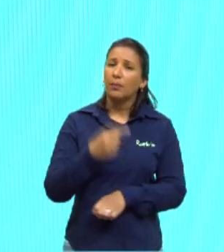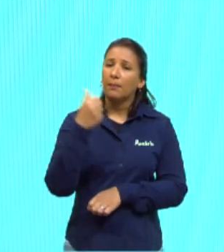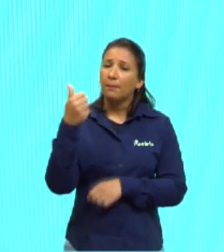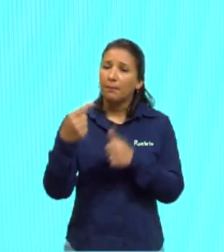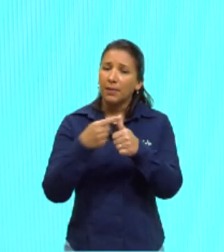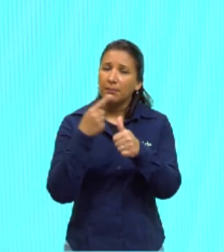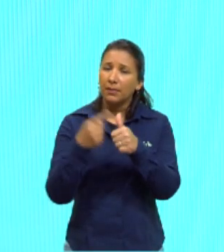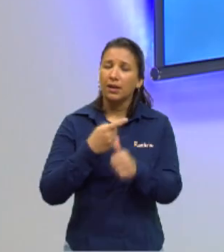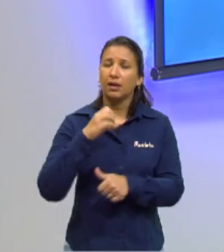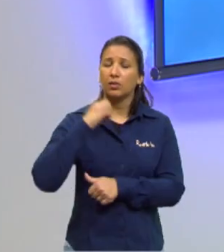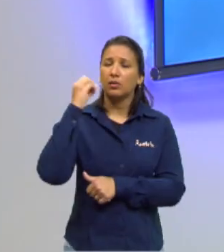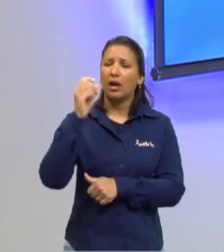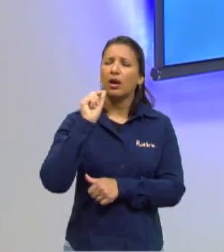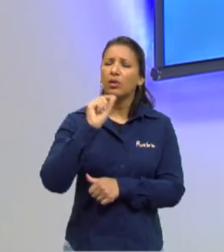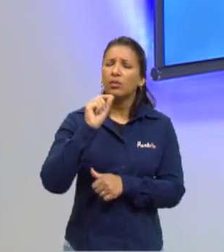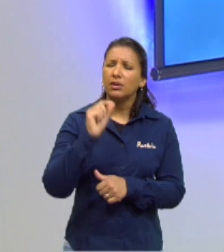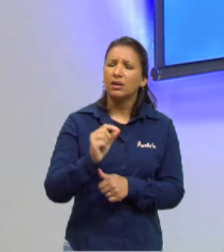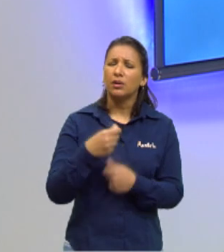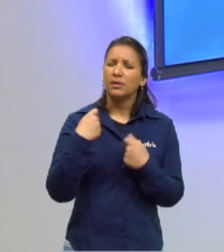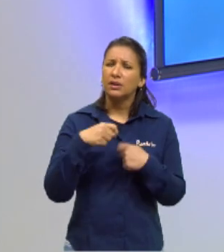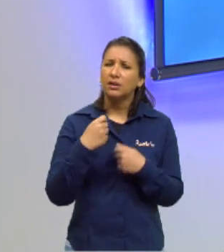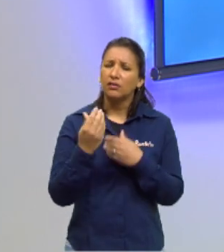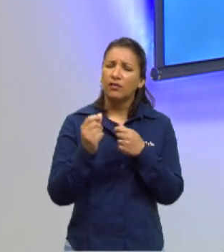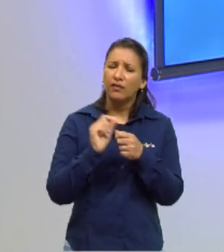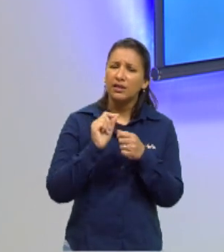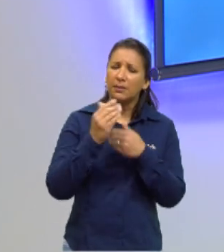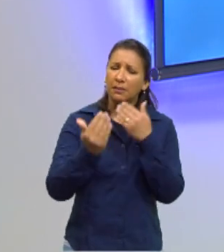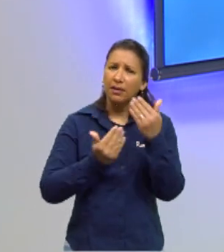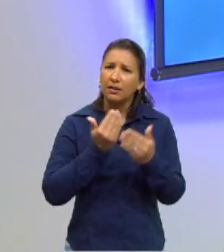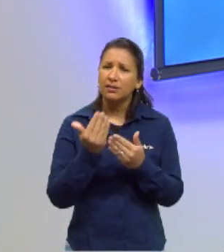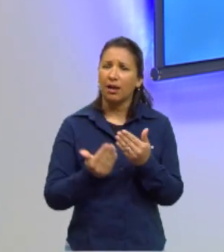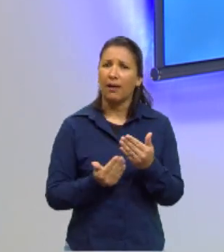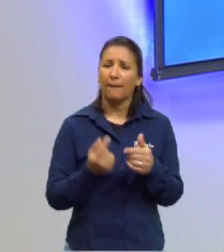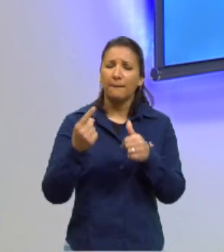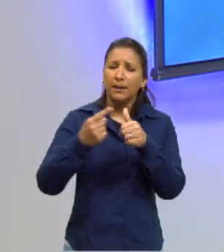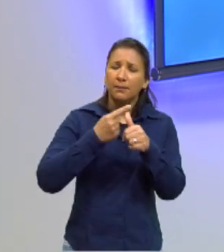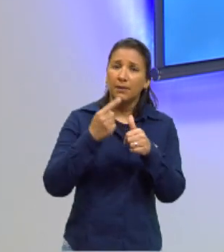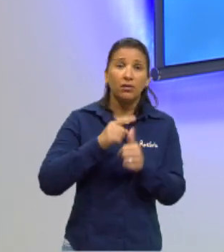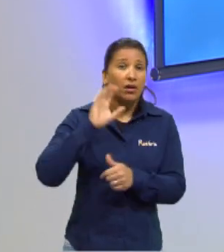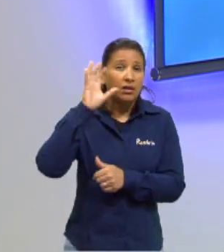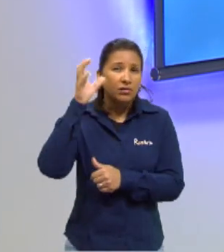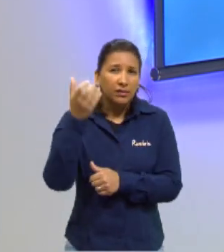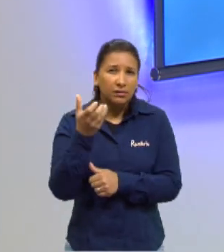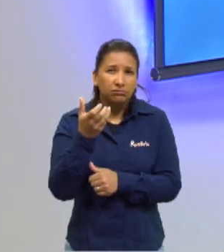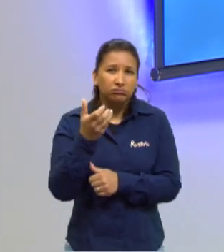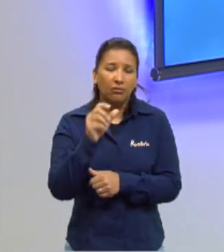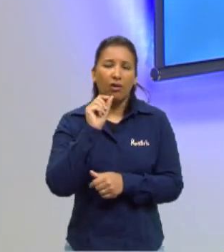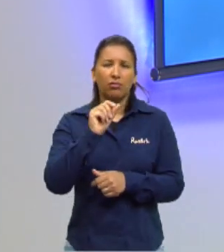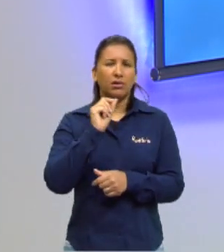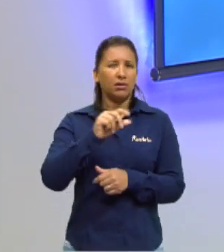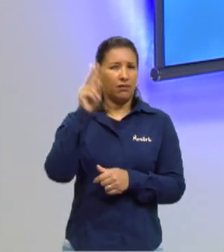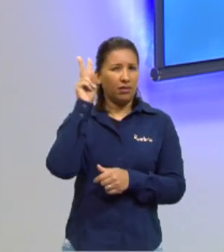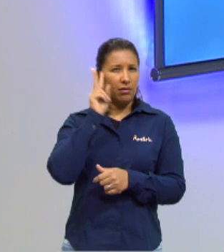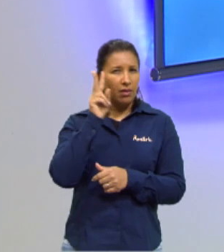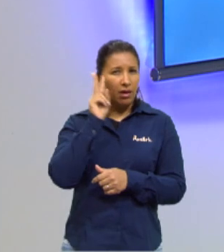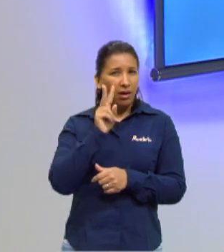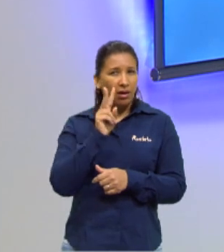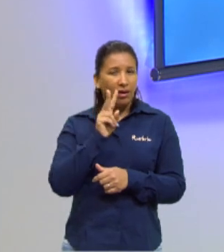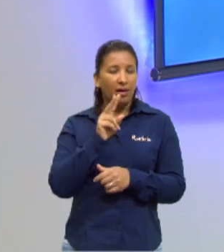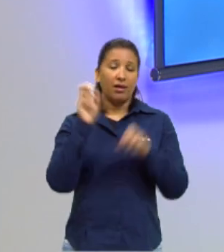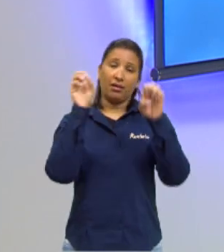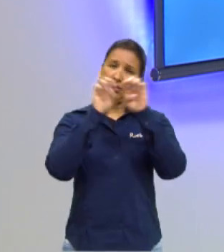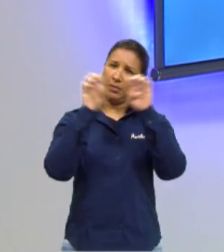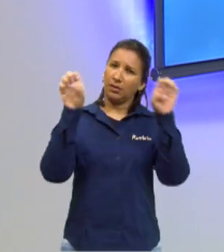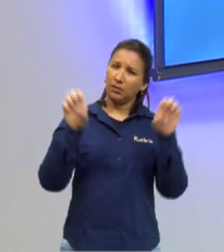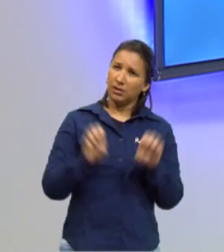poder fazer para analisar? Primeiro eu vou ter que ir lá resolver, certo? Para resolver, o que que eu tenho que lembrar? Ela é uma